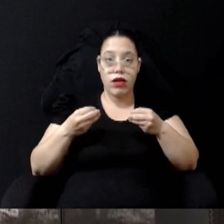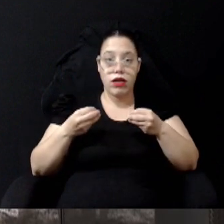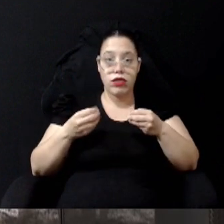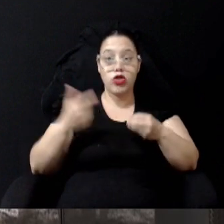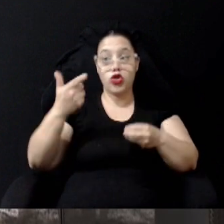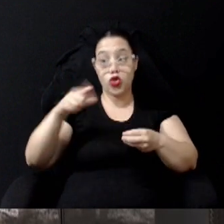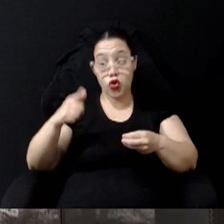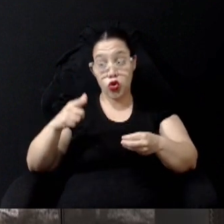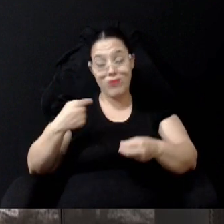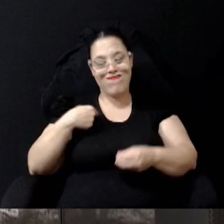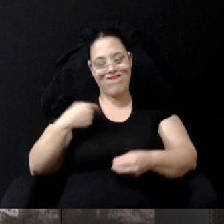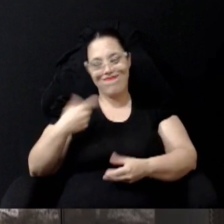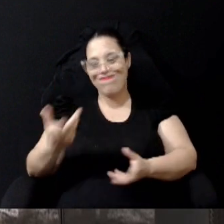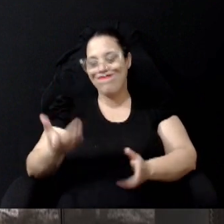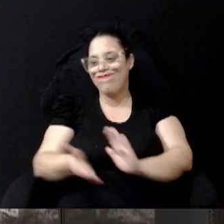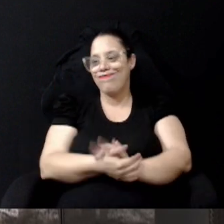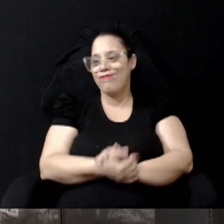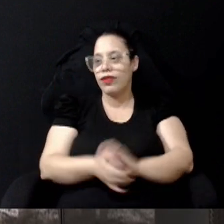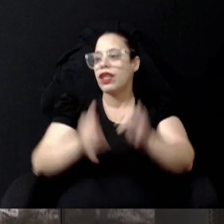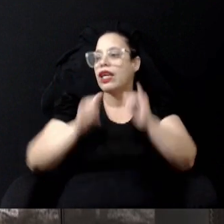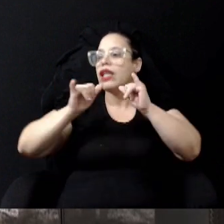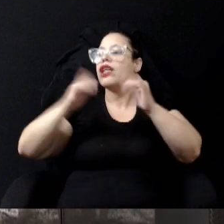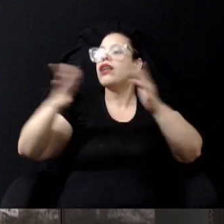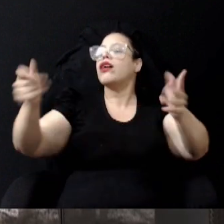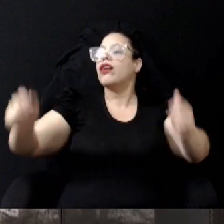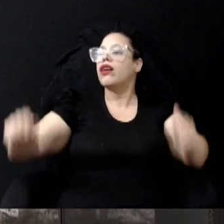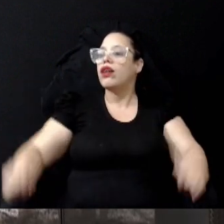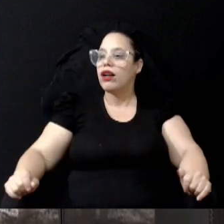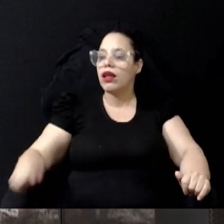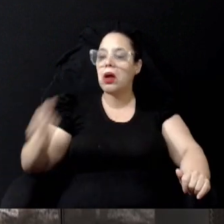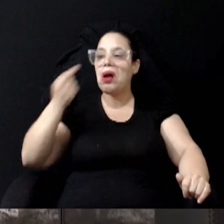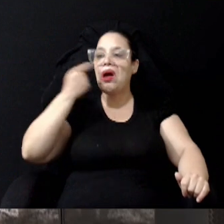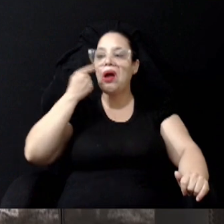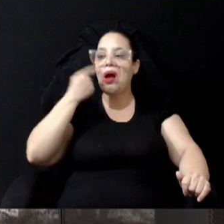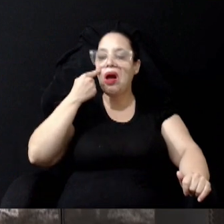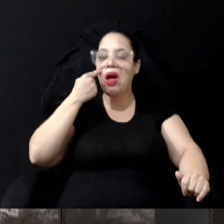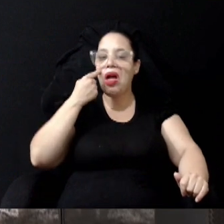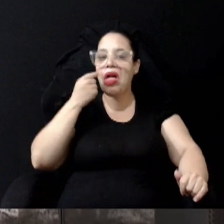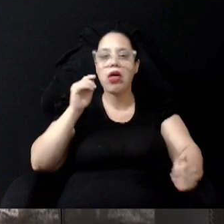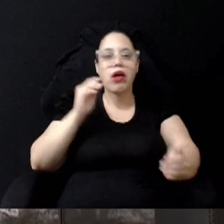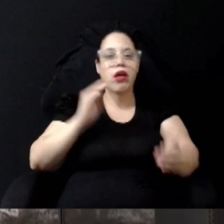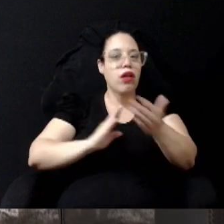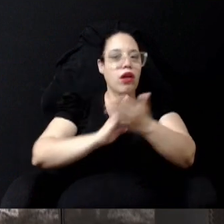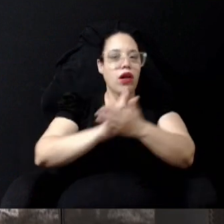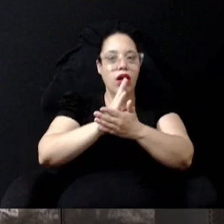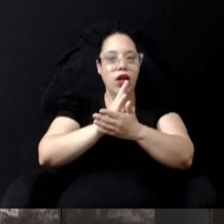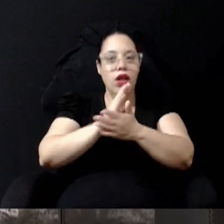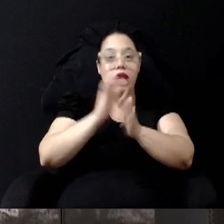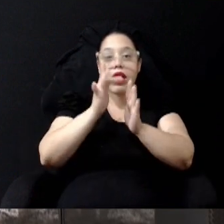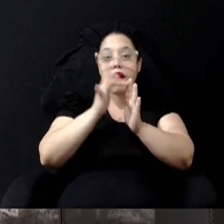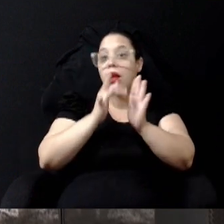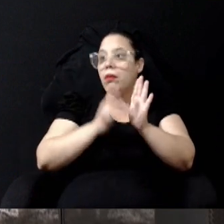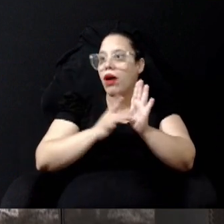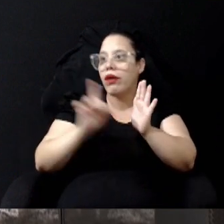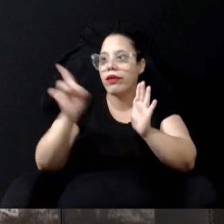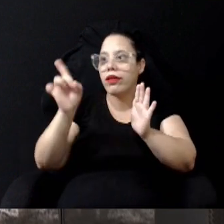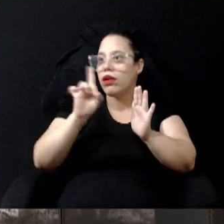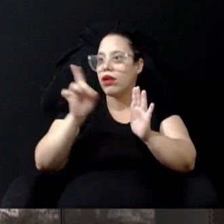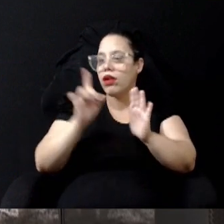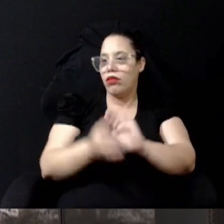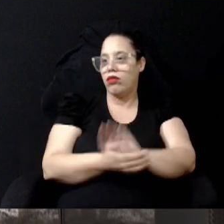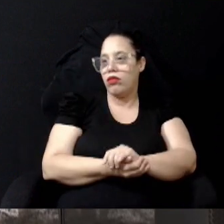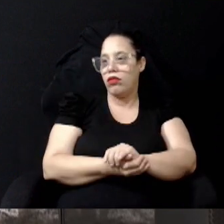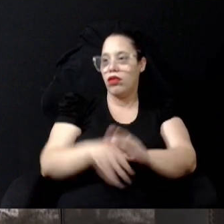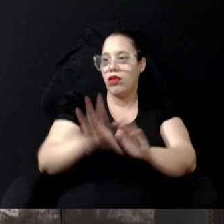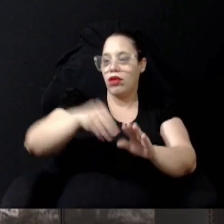conosco, disseram o seguinte: nós também não vamos aprovar o outro que está na pauta. Nós retiramos